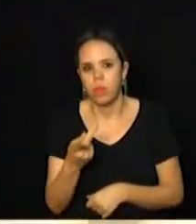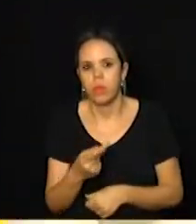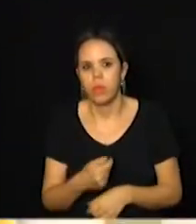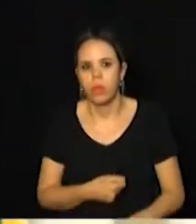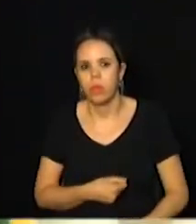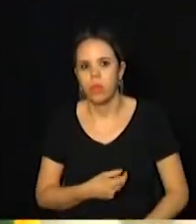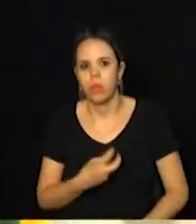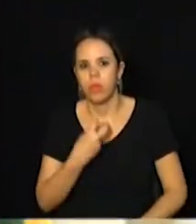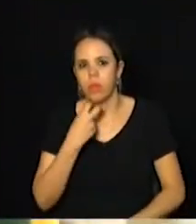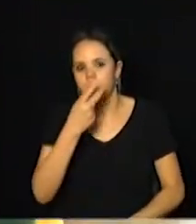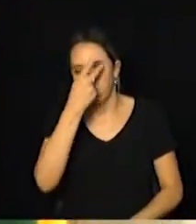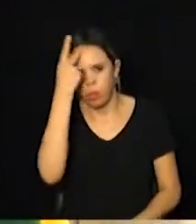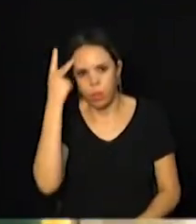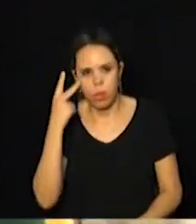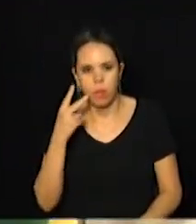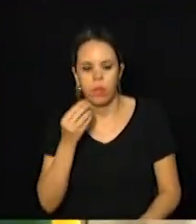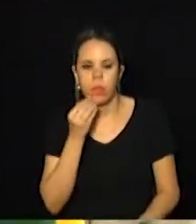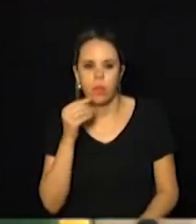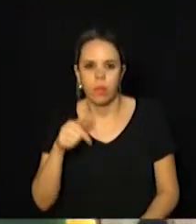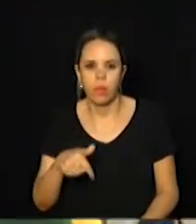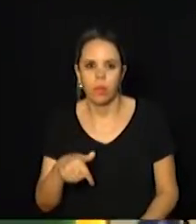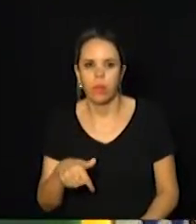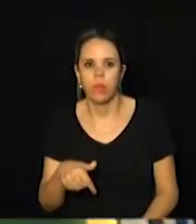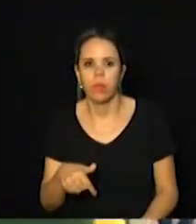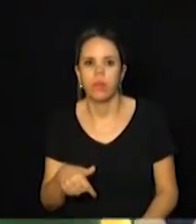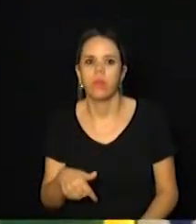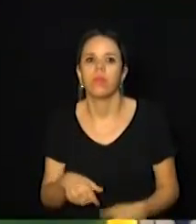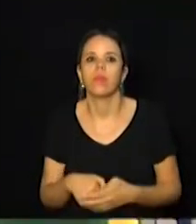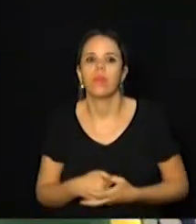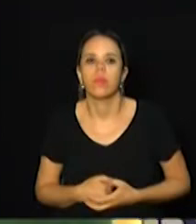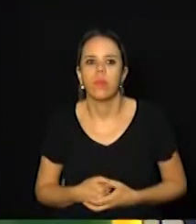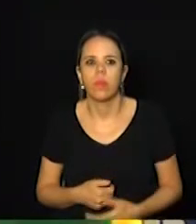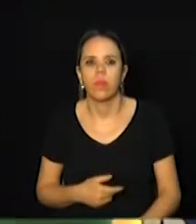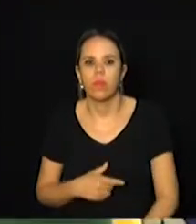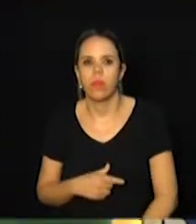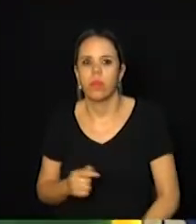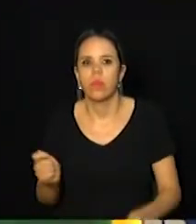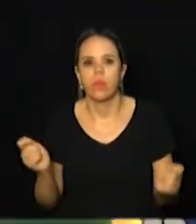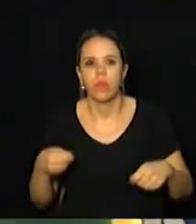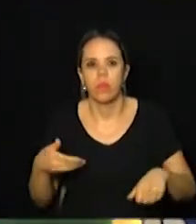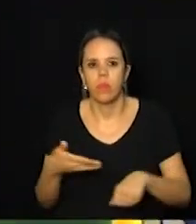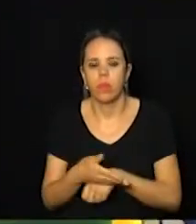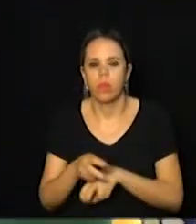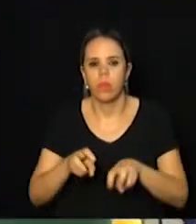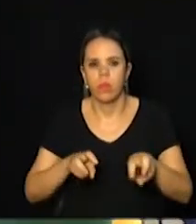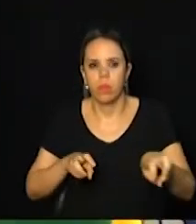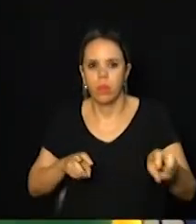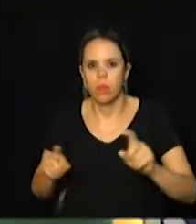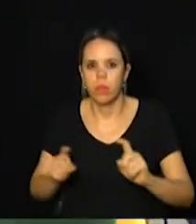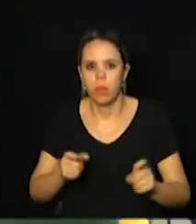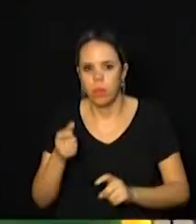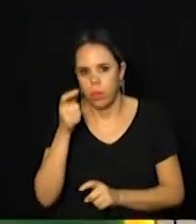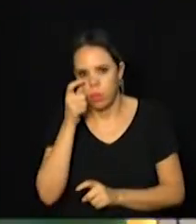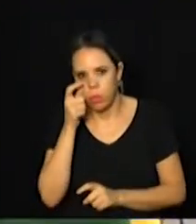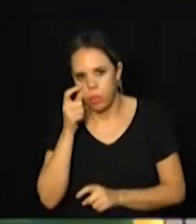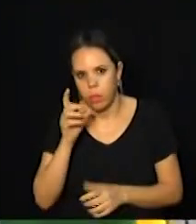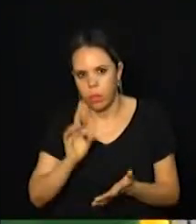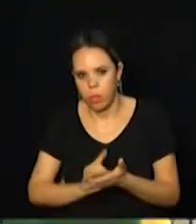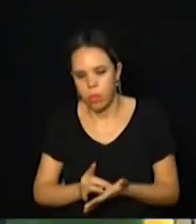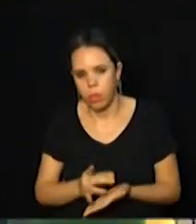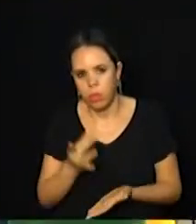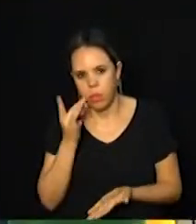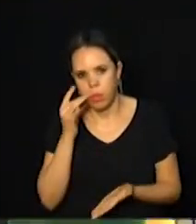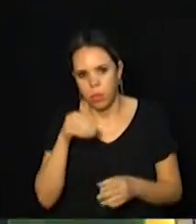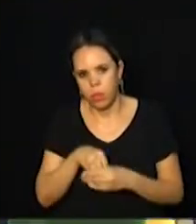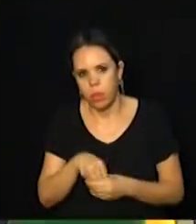comenta a voz do povo Tem espaço aqui tanto nas Galerias já que agora é possível vir acompanhar as nossas reuniões em tempo real